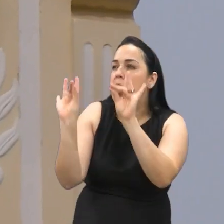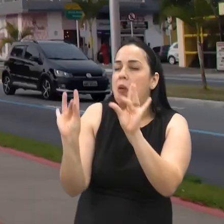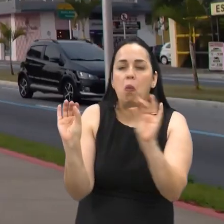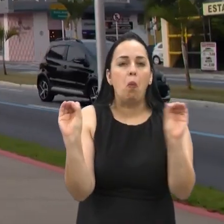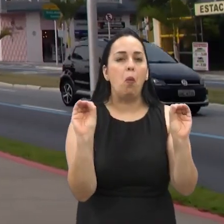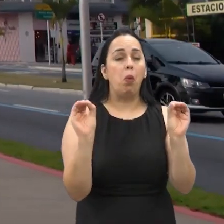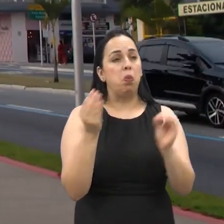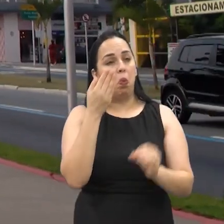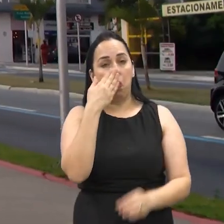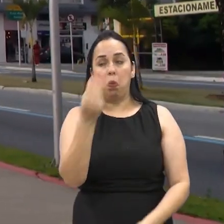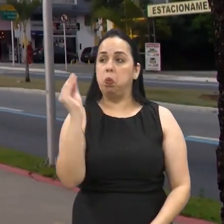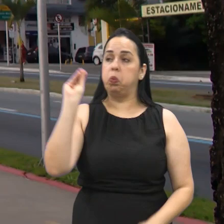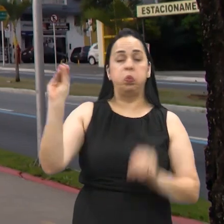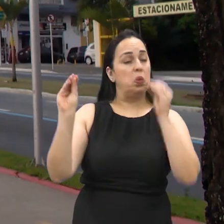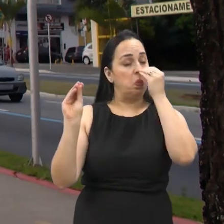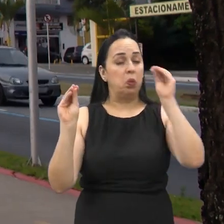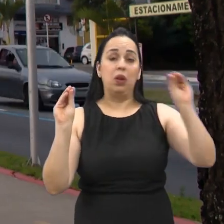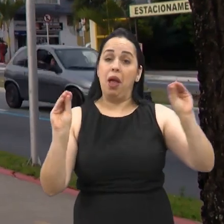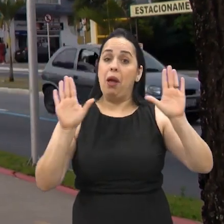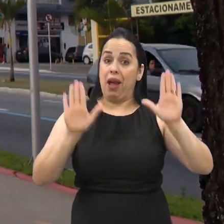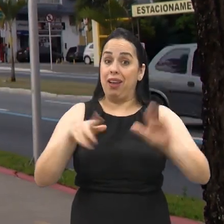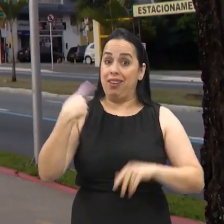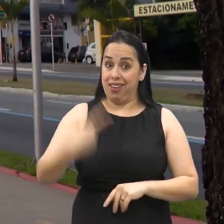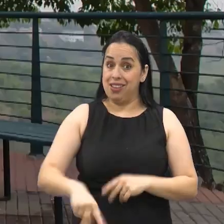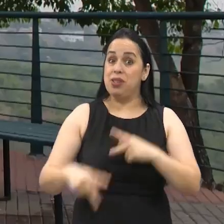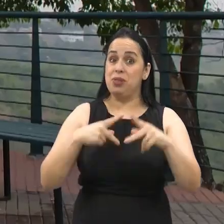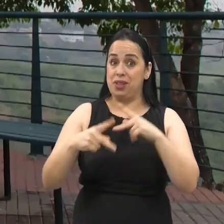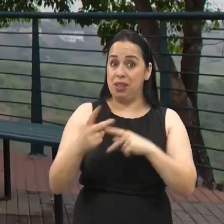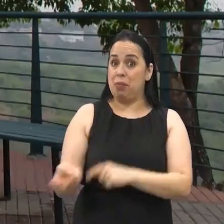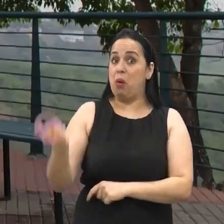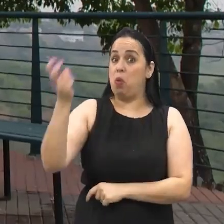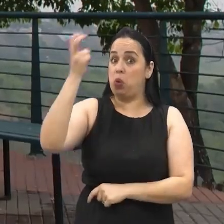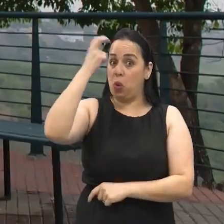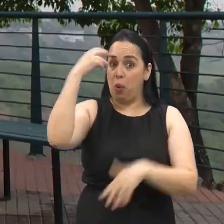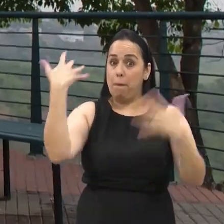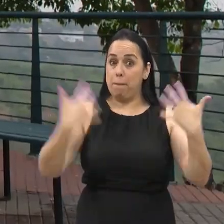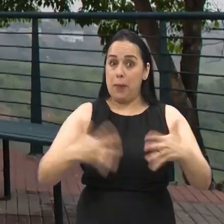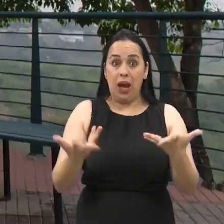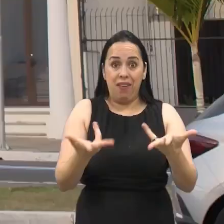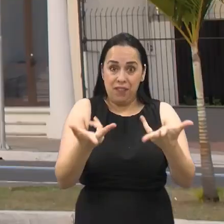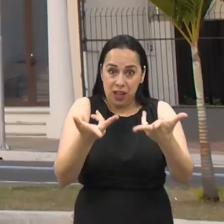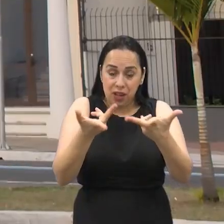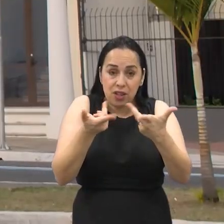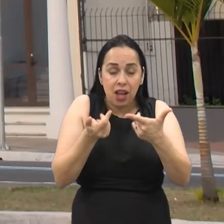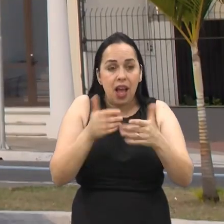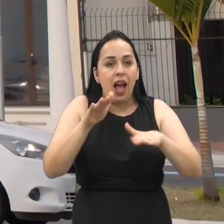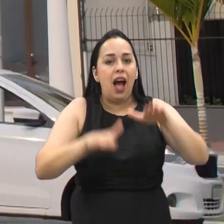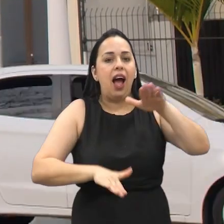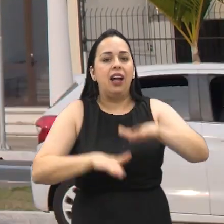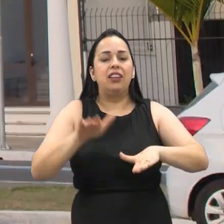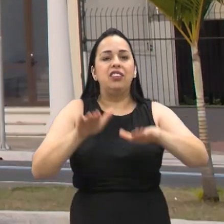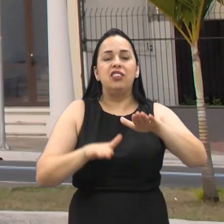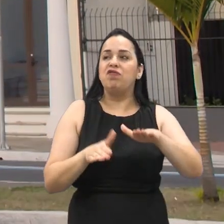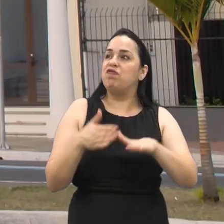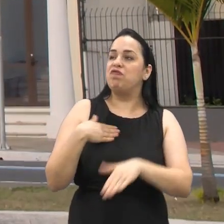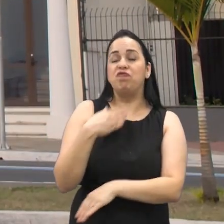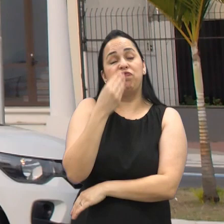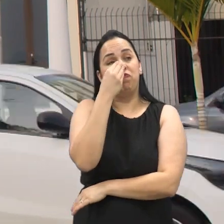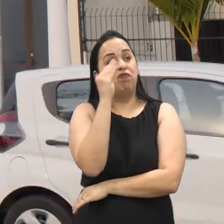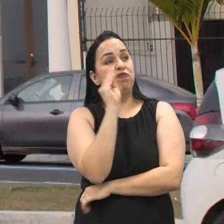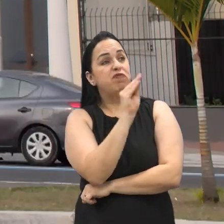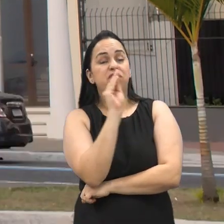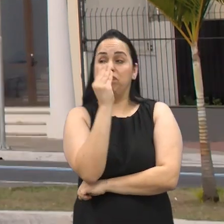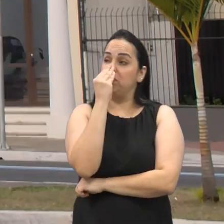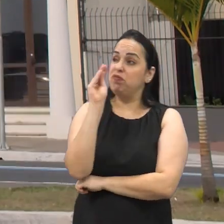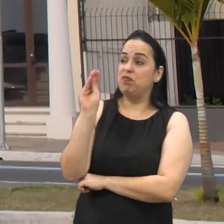detalhes. São José dos Campos, com uma rica cultura e patrimônios históricos, às vezes se torna